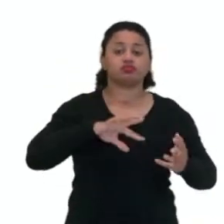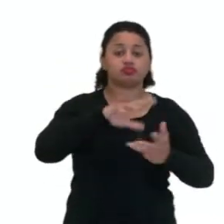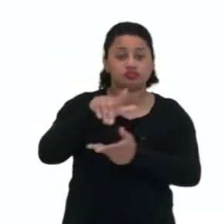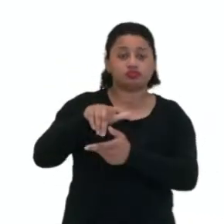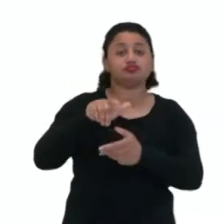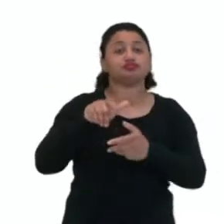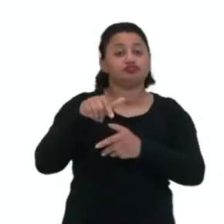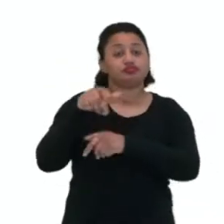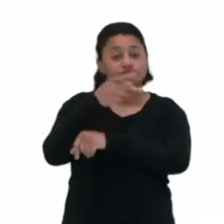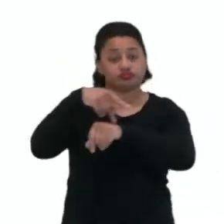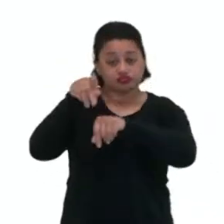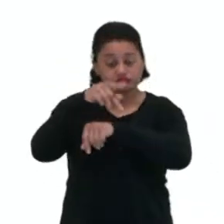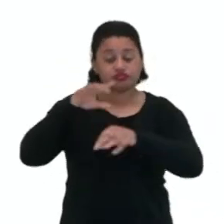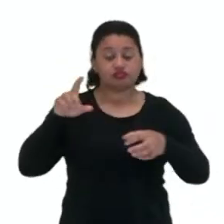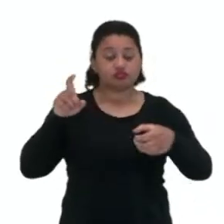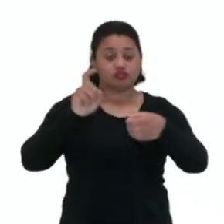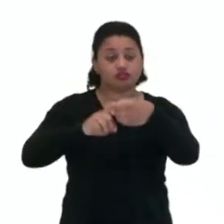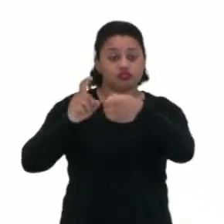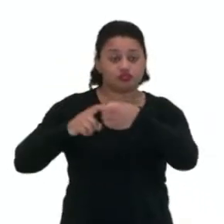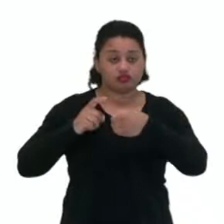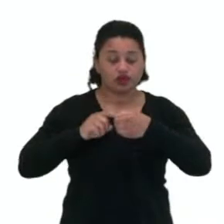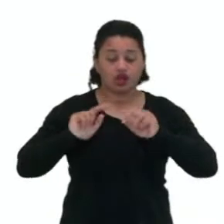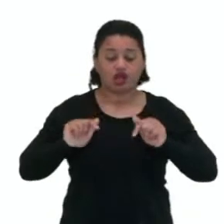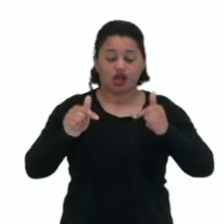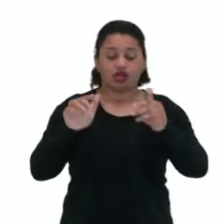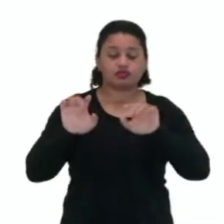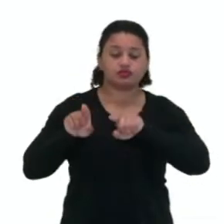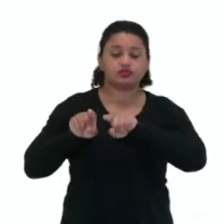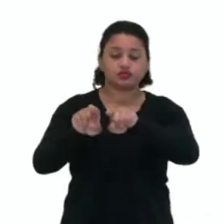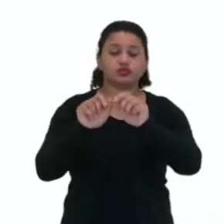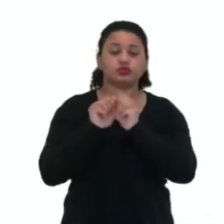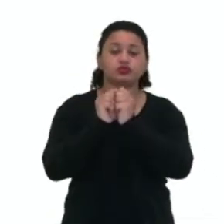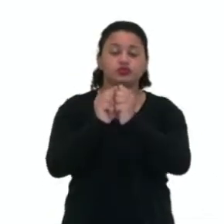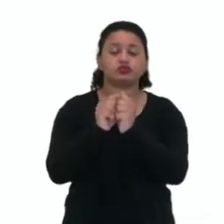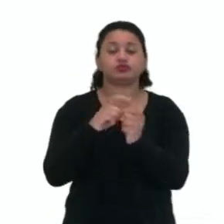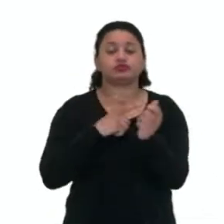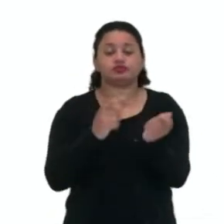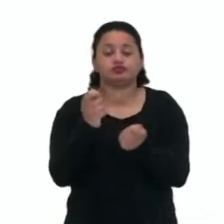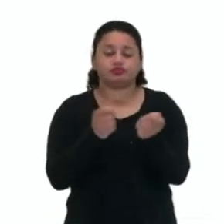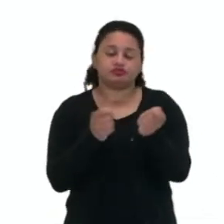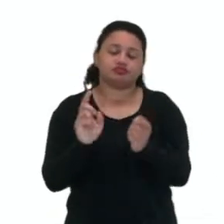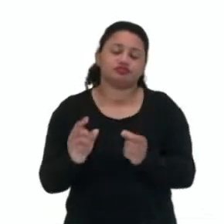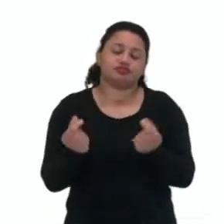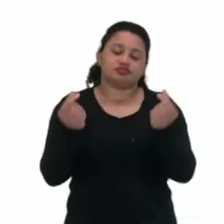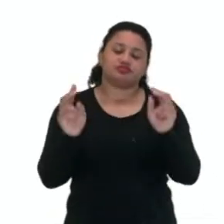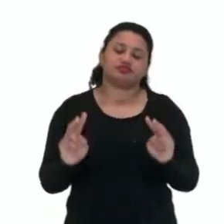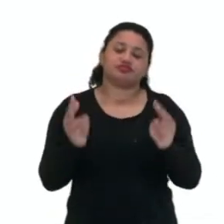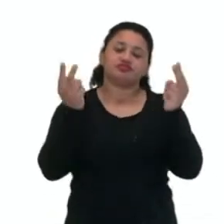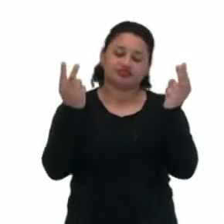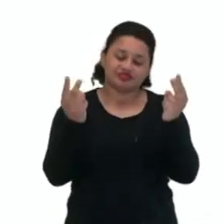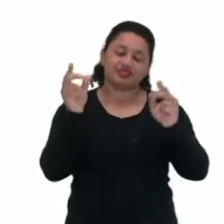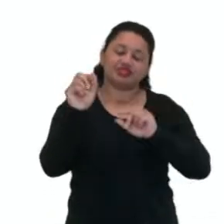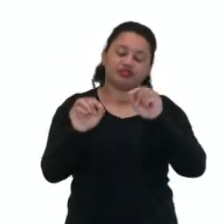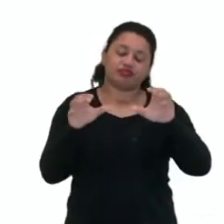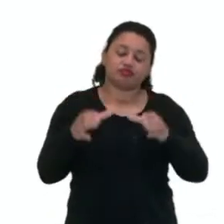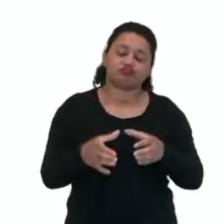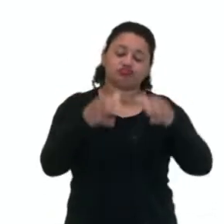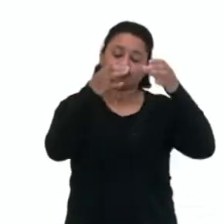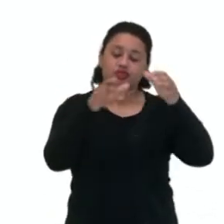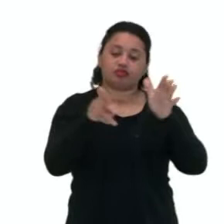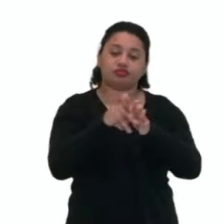membros atuam de maneira conjunta para que haja um controle dos preços dos barris de petróleo, visando assim